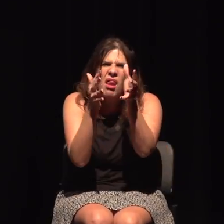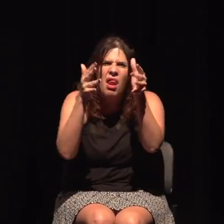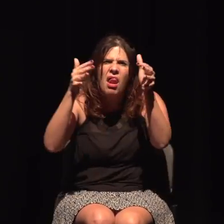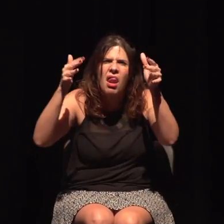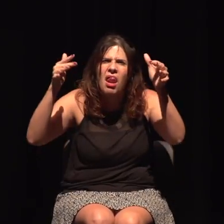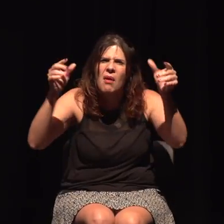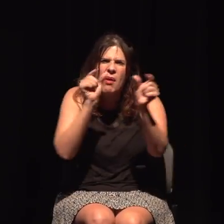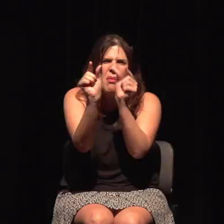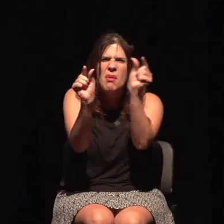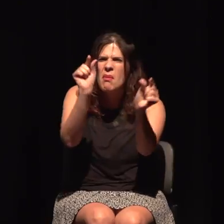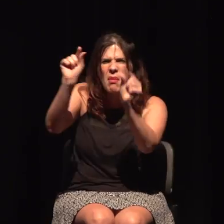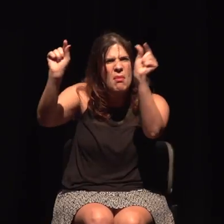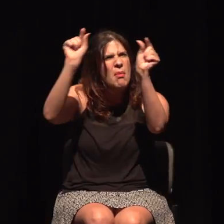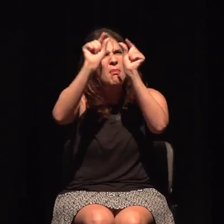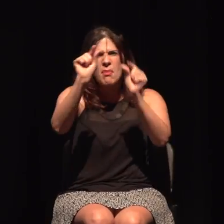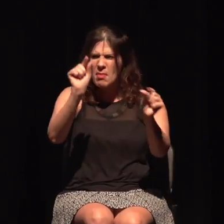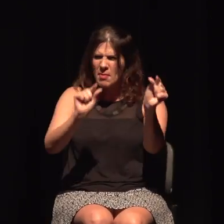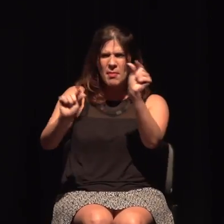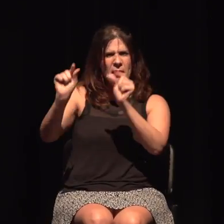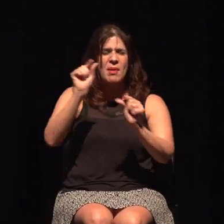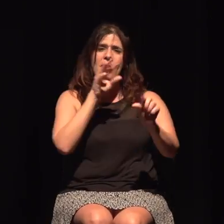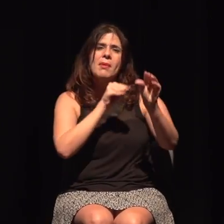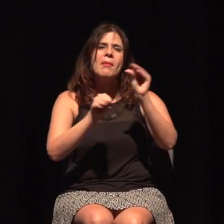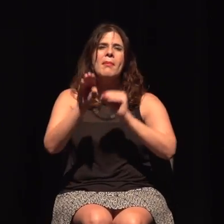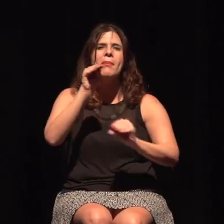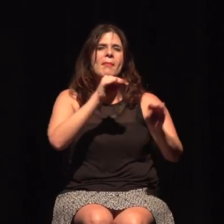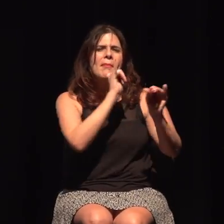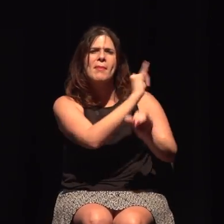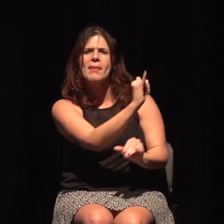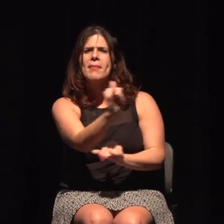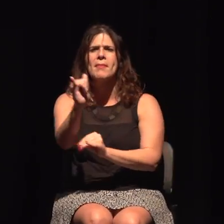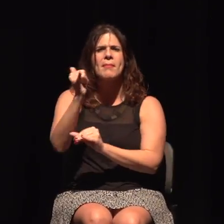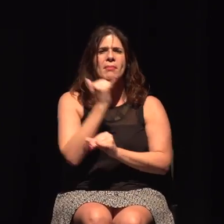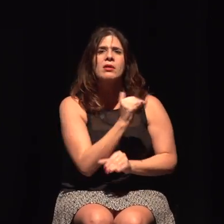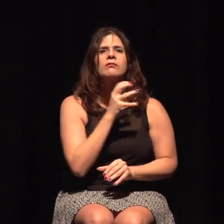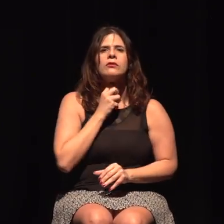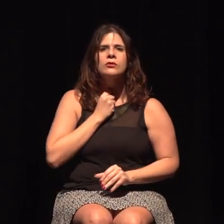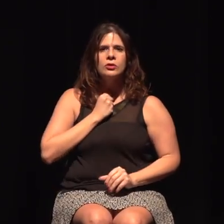um pedaço dela, mil pedaços delas, falando, falando,